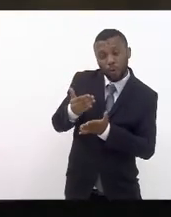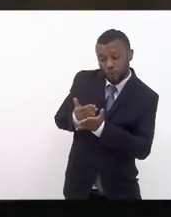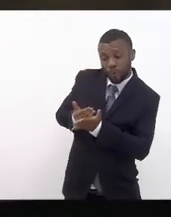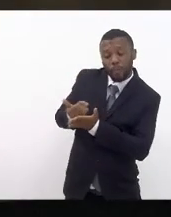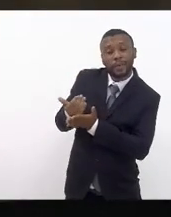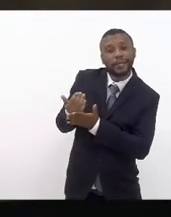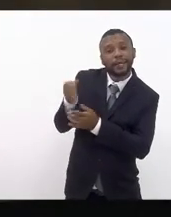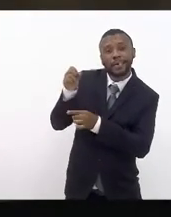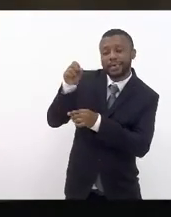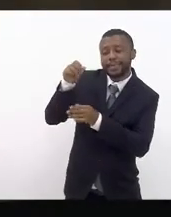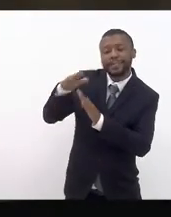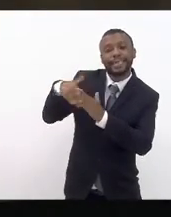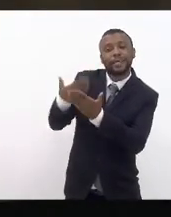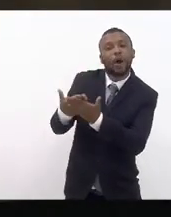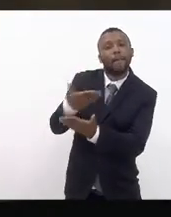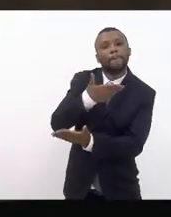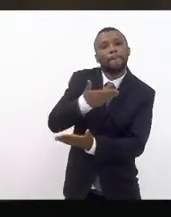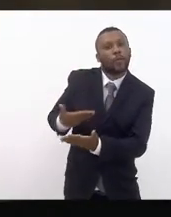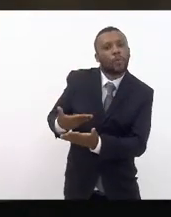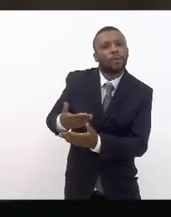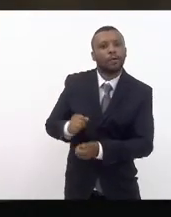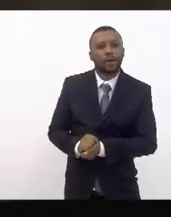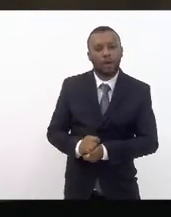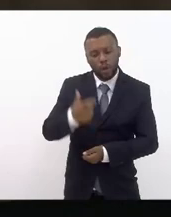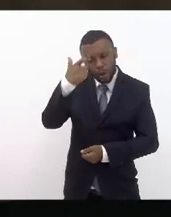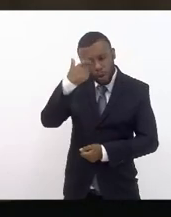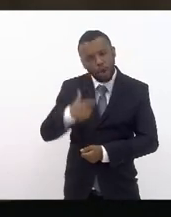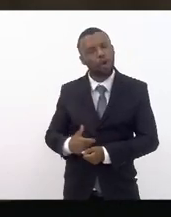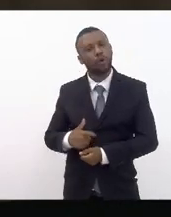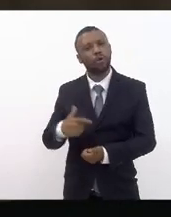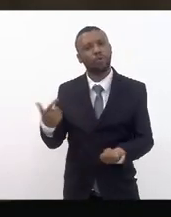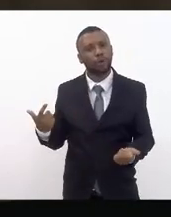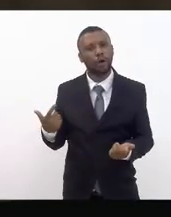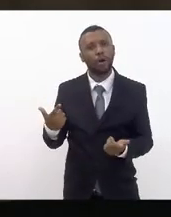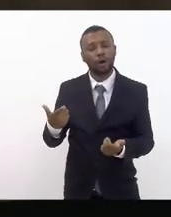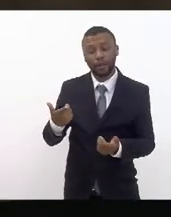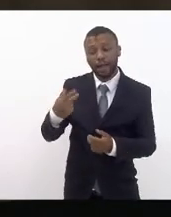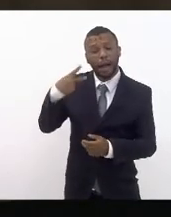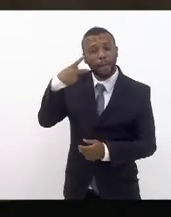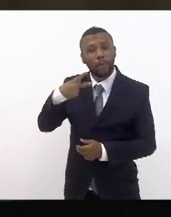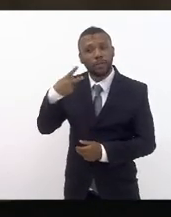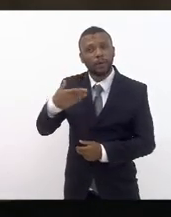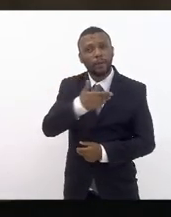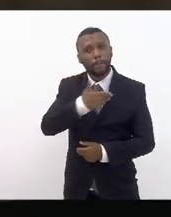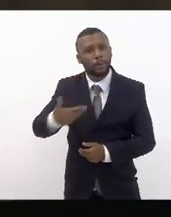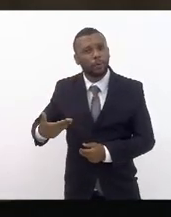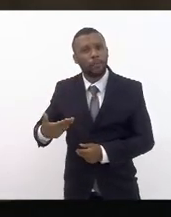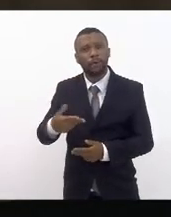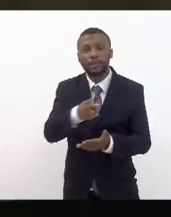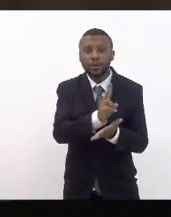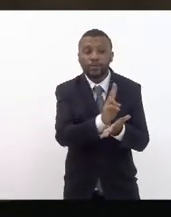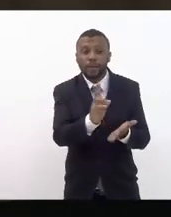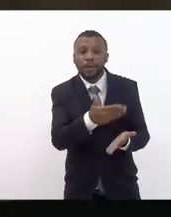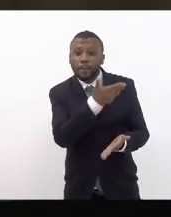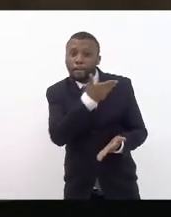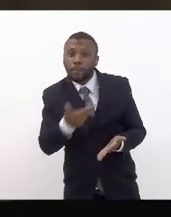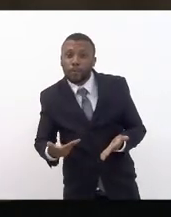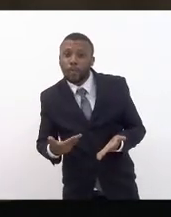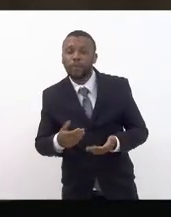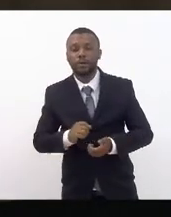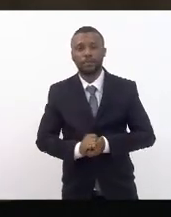sou filha da política pública. Eu sou filha da universidade pública. Eu sou filha